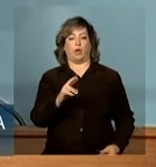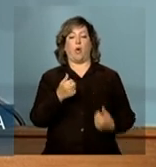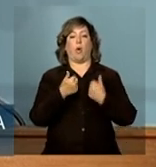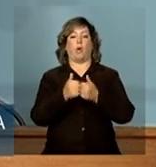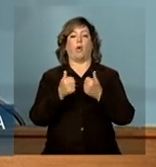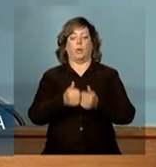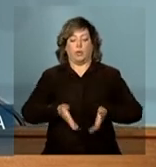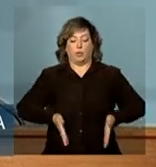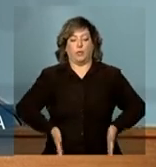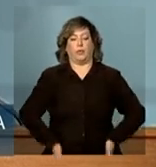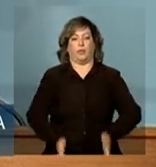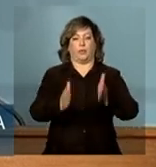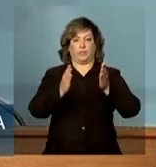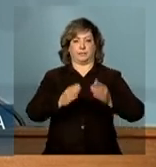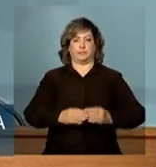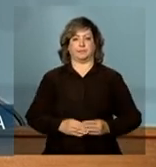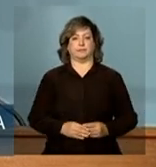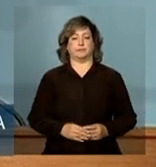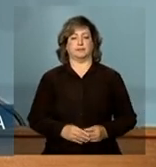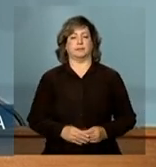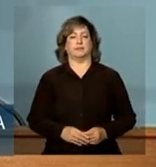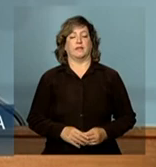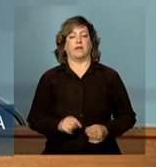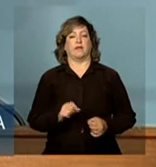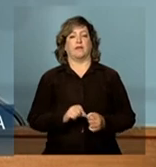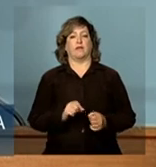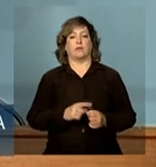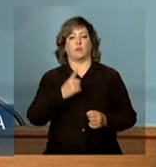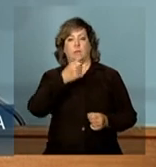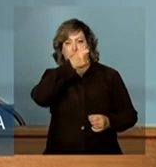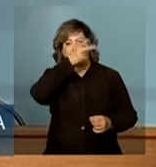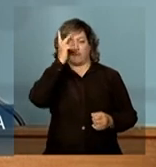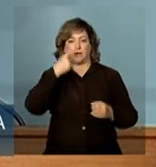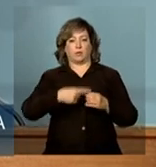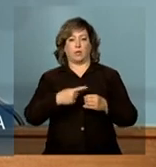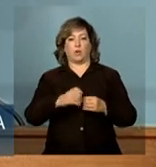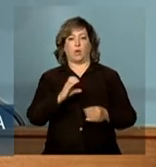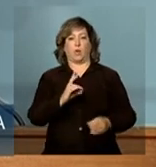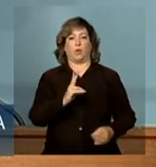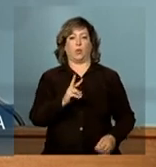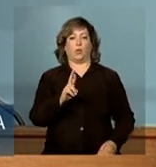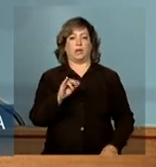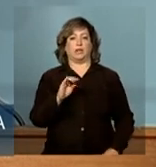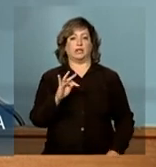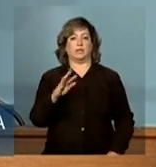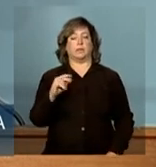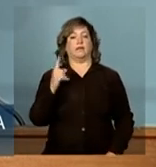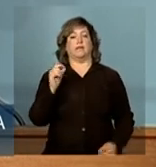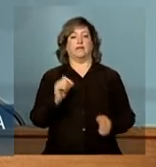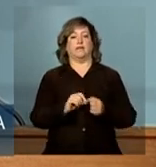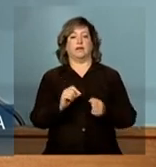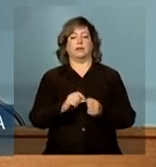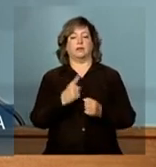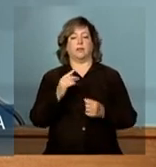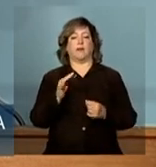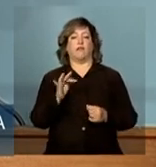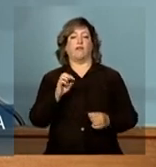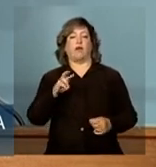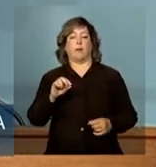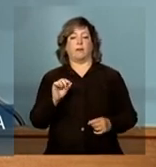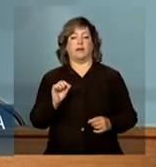Lerner, que era um prefeito lá de Curitiba, que criou uma forma de transporte que